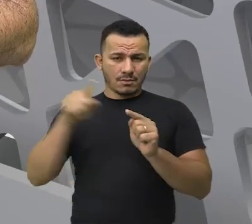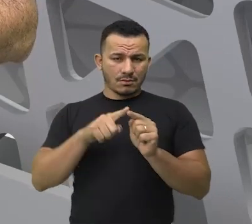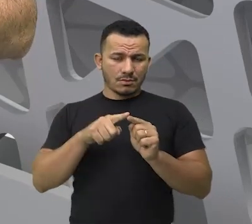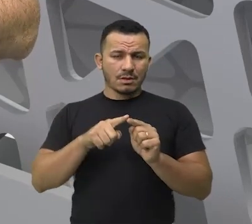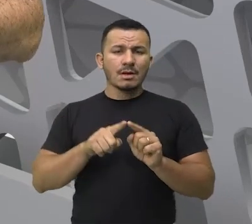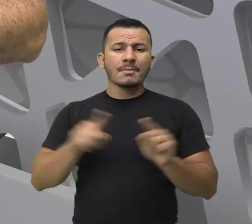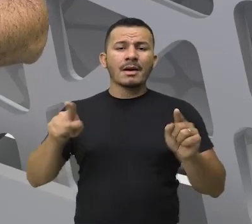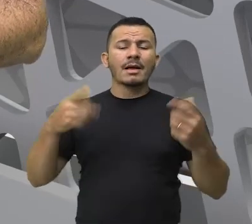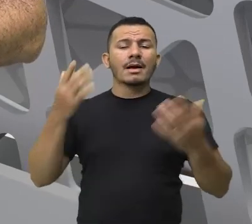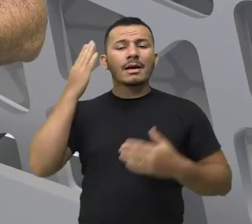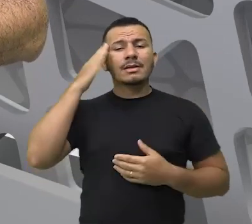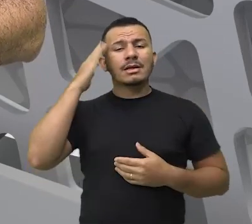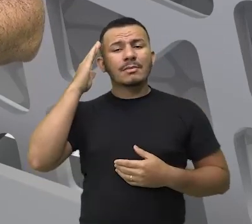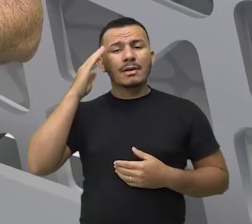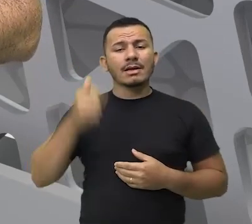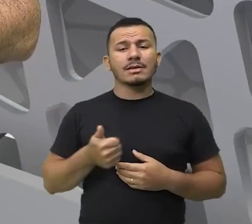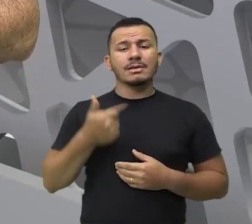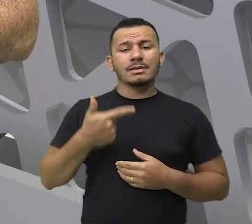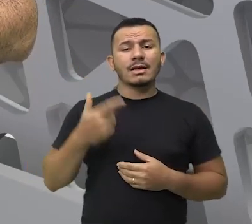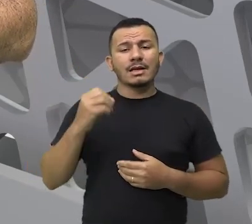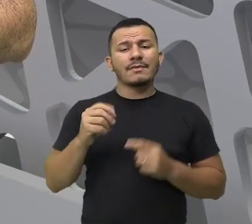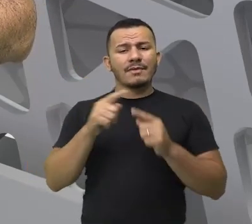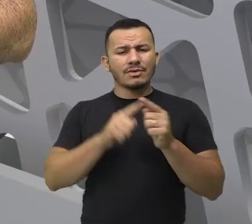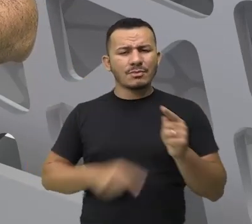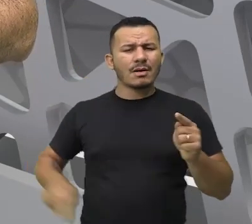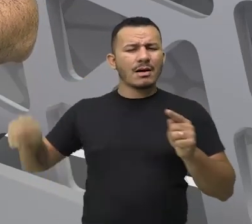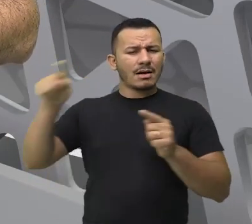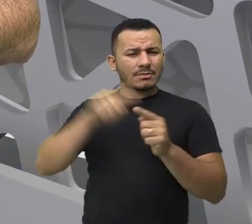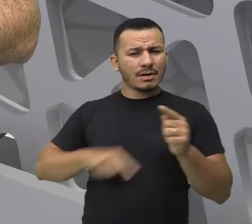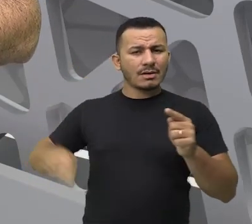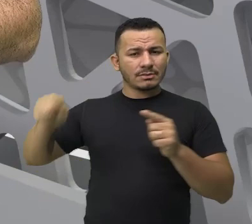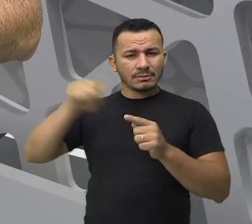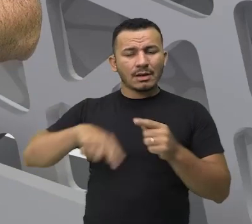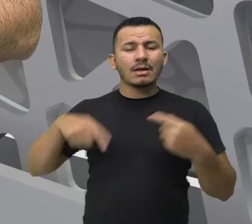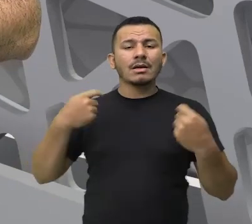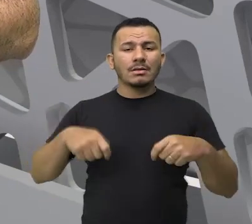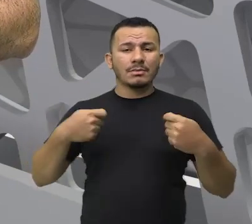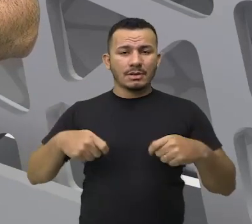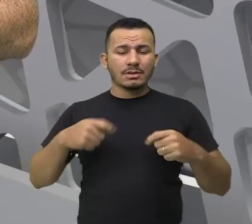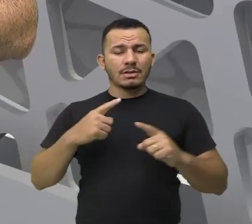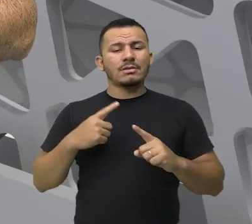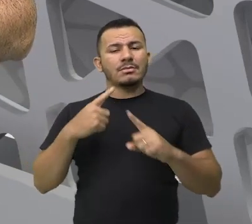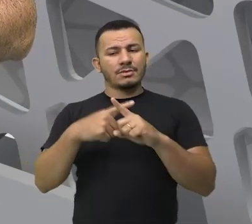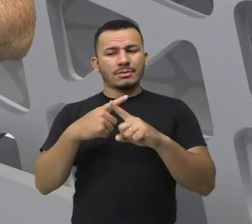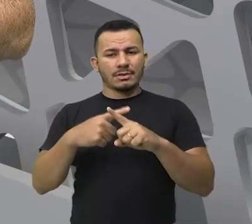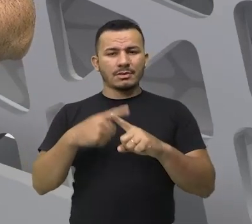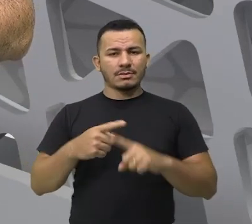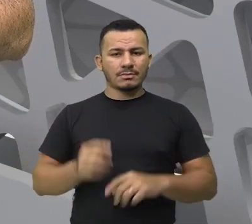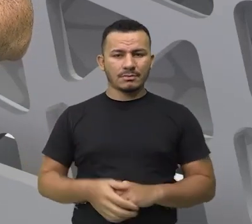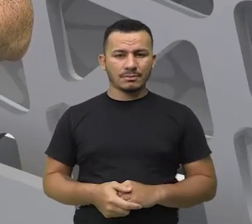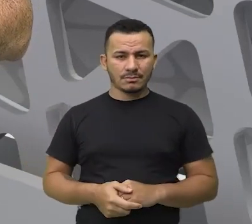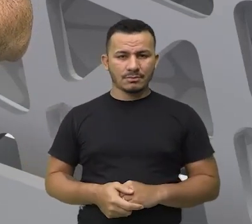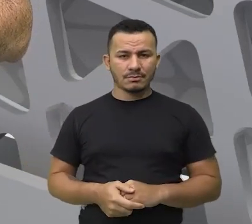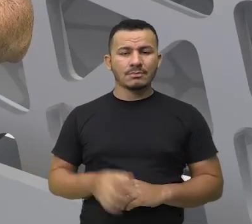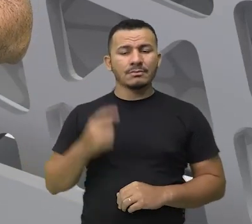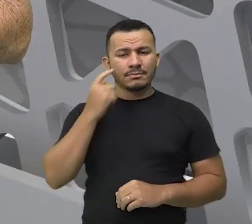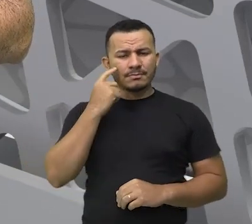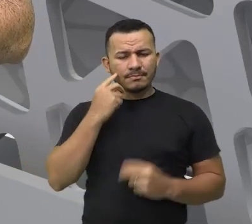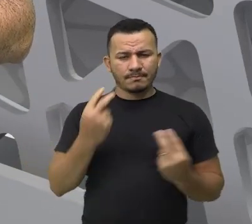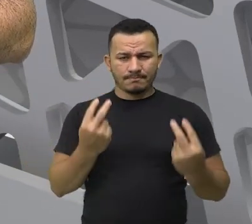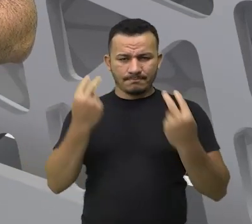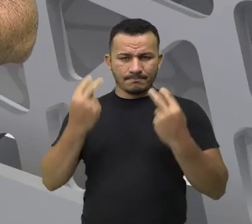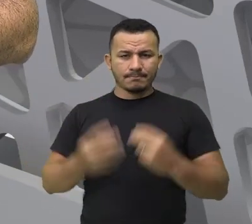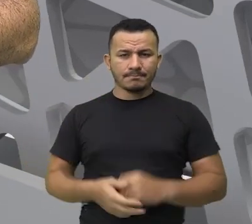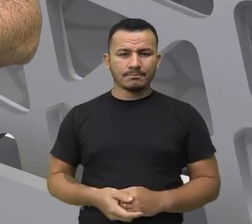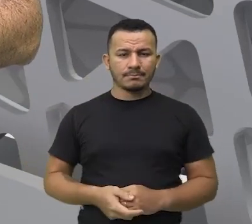comprimento de uma volta. Mas a questão fala que quer saber em 120 voltas. Então a gente vai ter que fazer aí uma